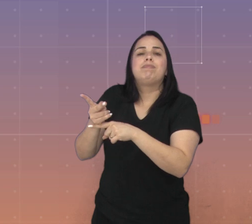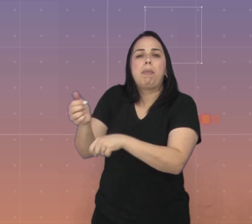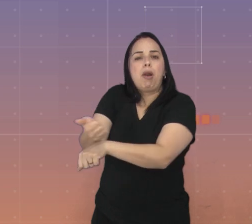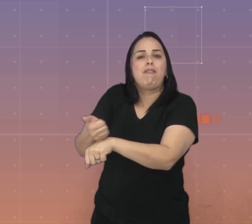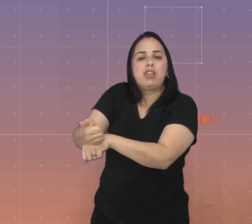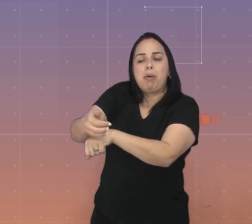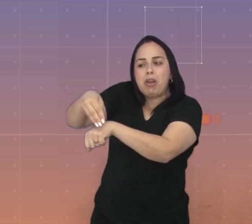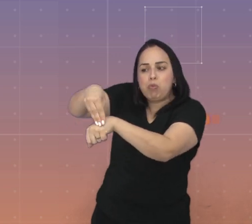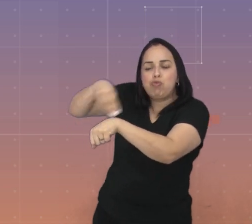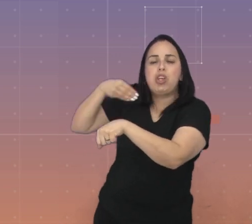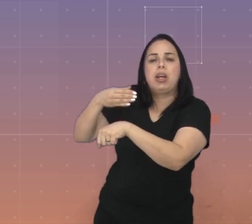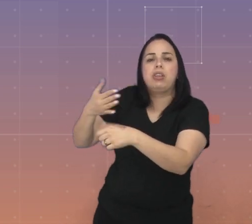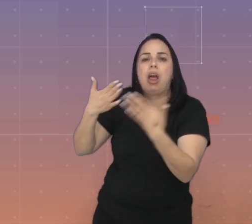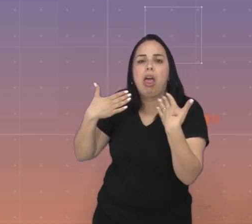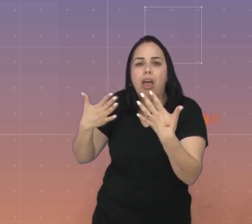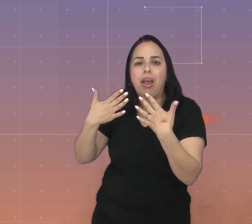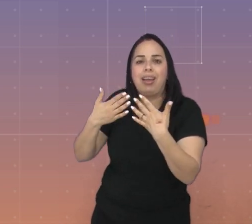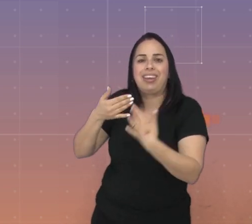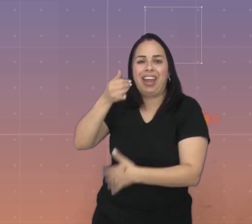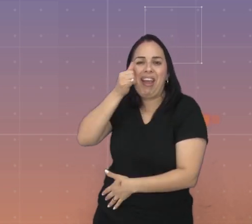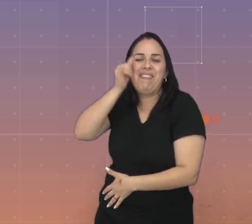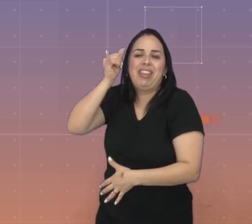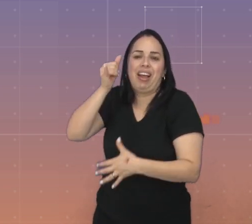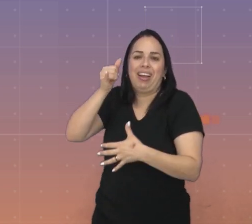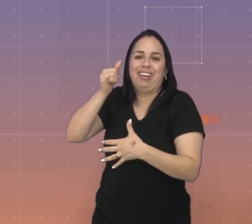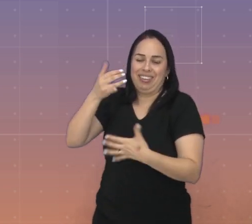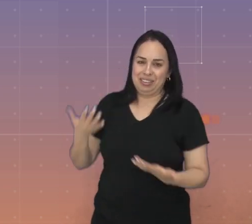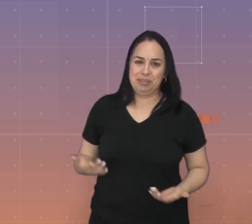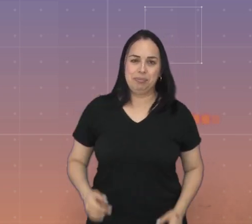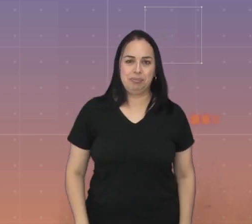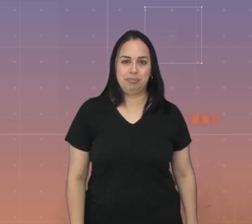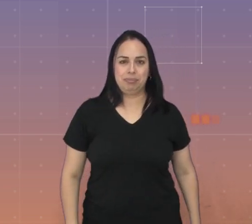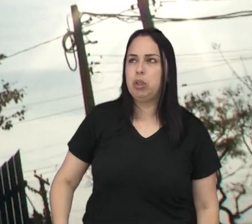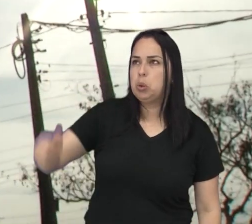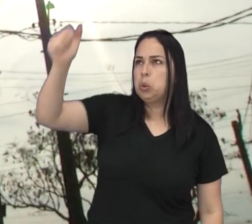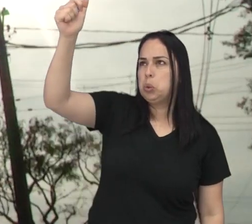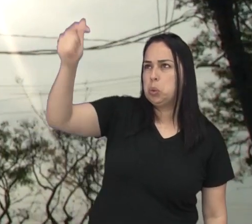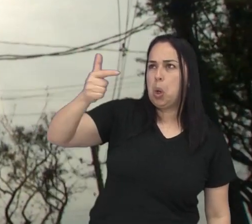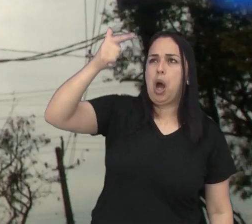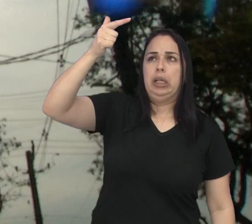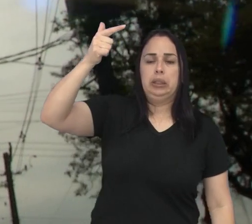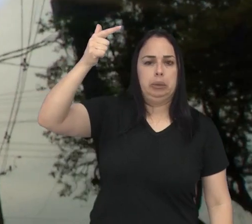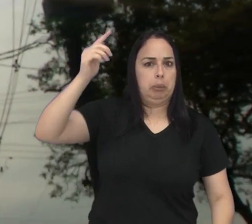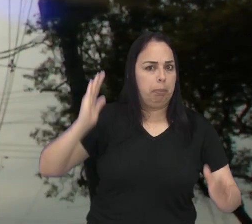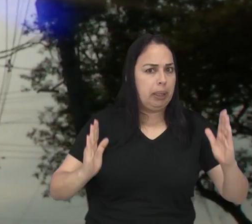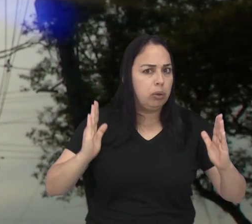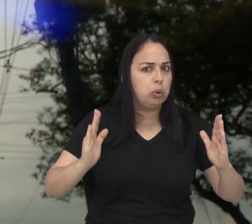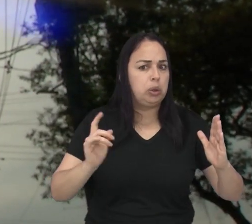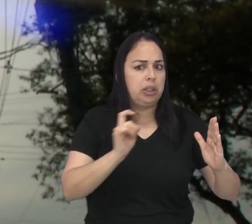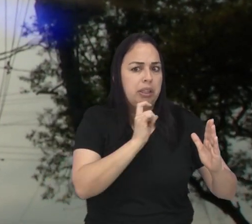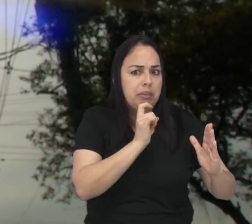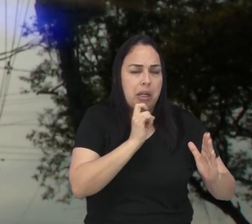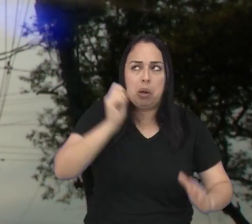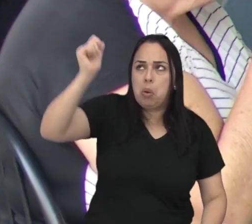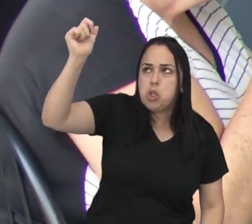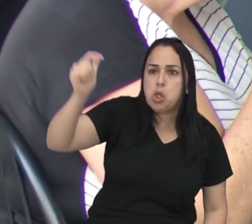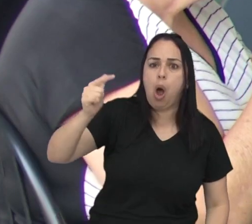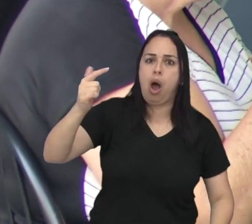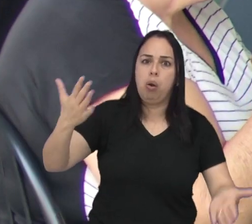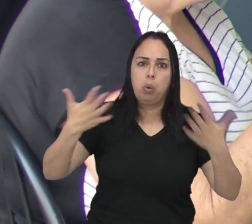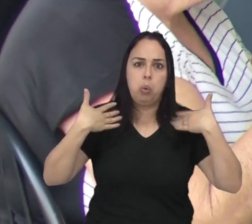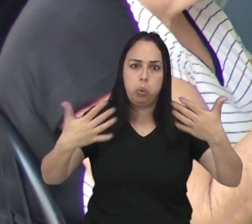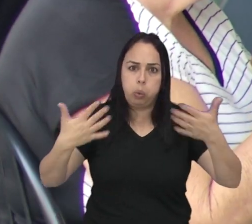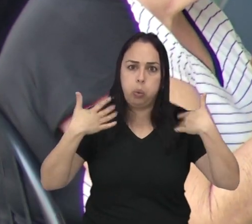de como enfrentar esse calorzão. Dicas que estão muito atuais, viu? Dia de sol em pleno inverno.